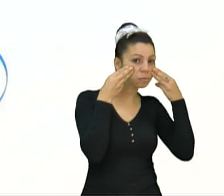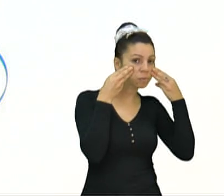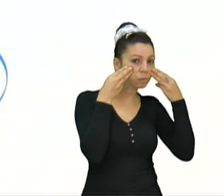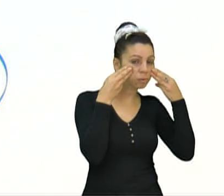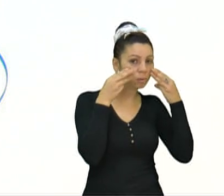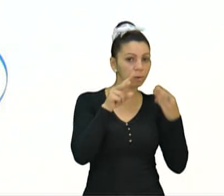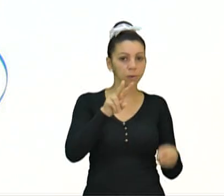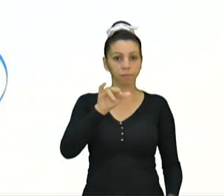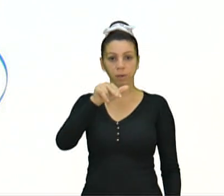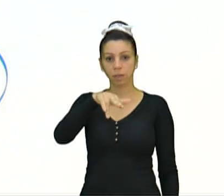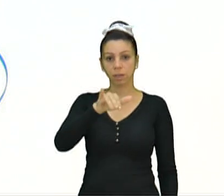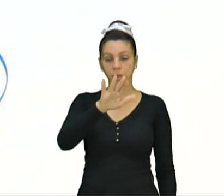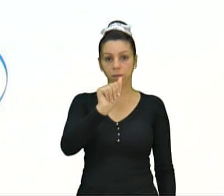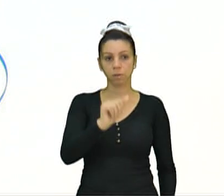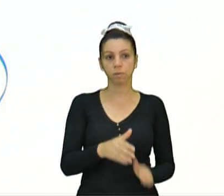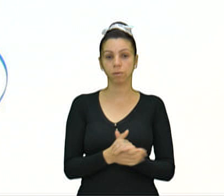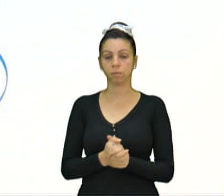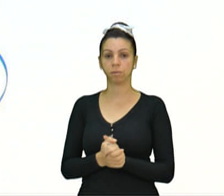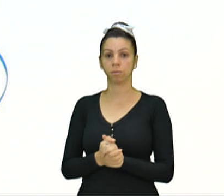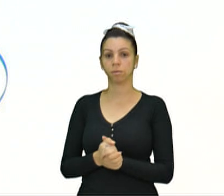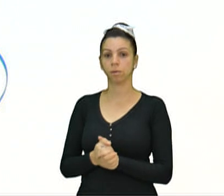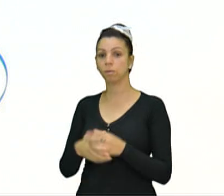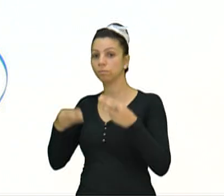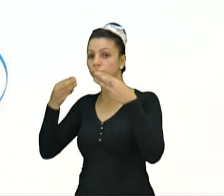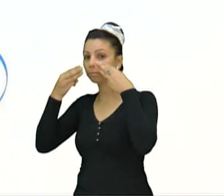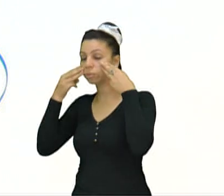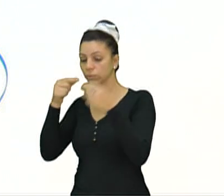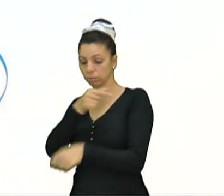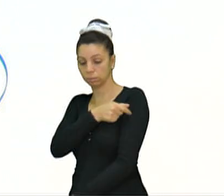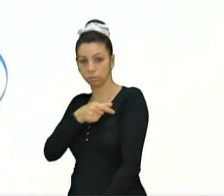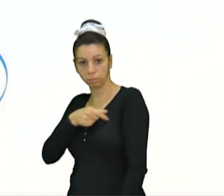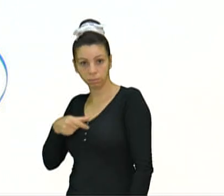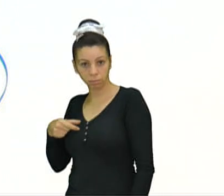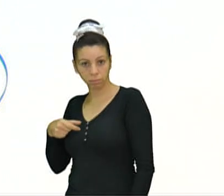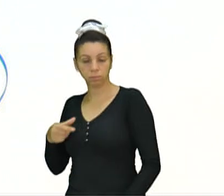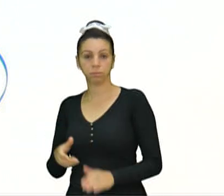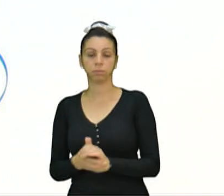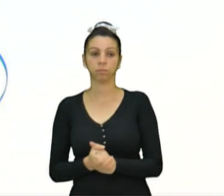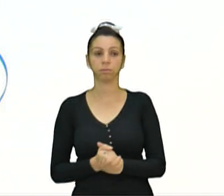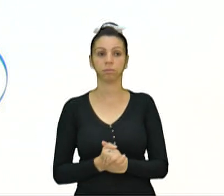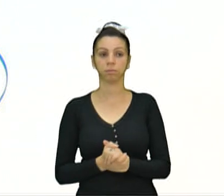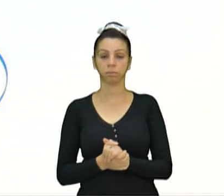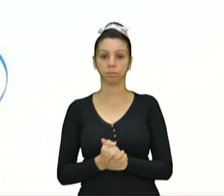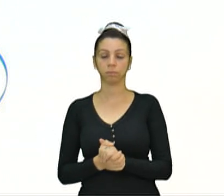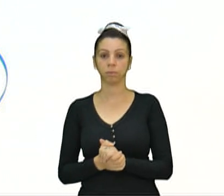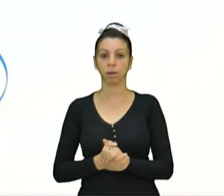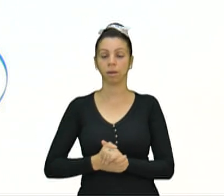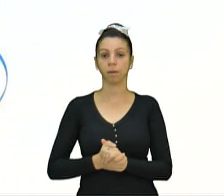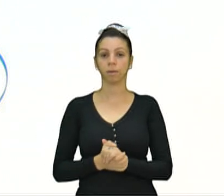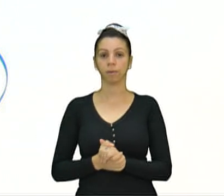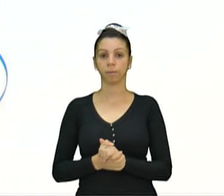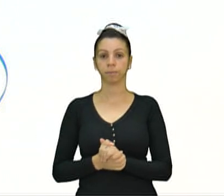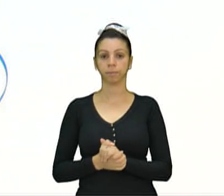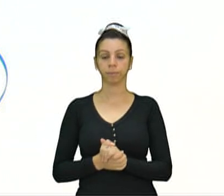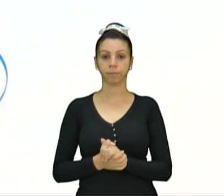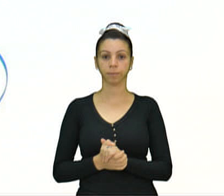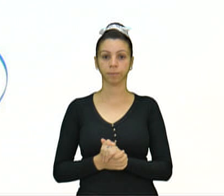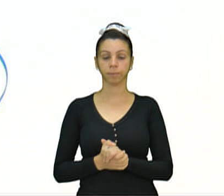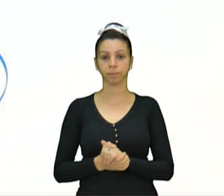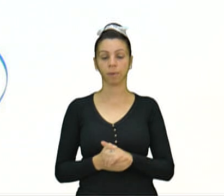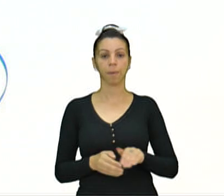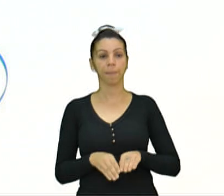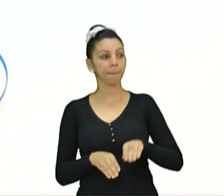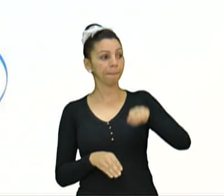Hodori. Lembra que eu falei que a gente vê os nomes dos mascotes? Então, olha só. Vinícius é mais alto do que